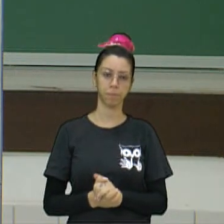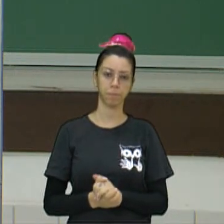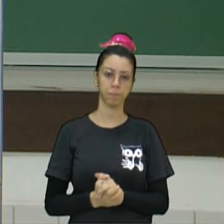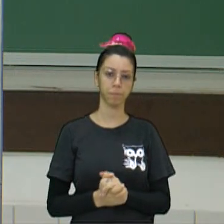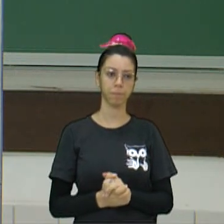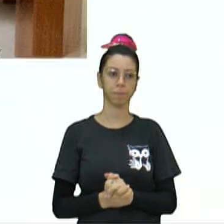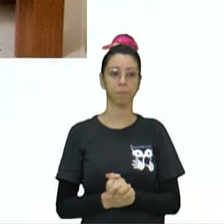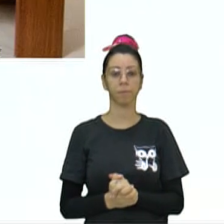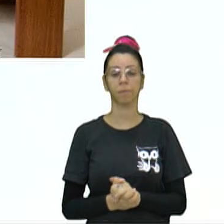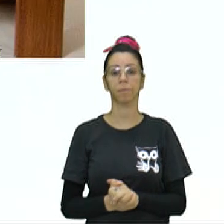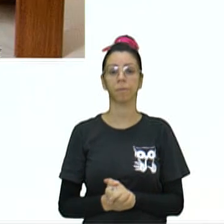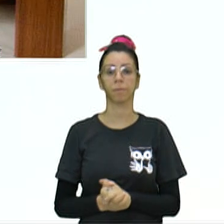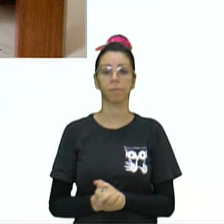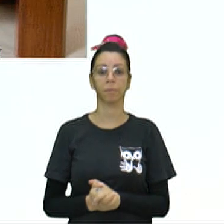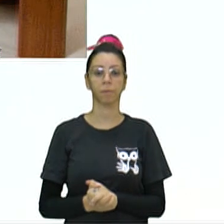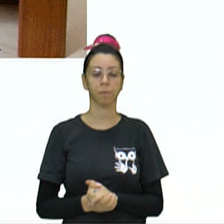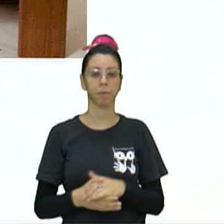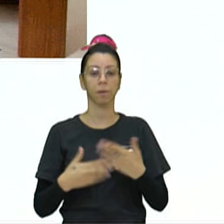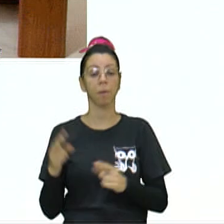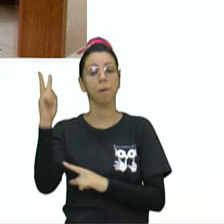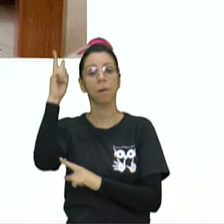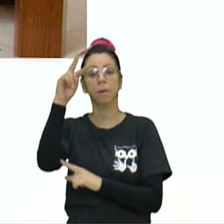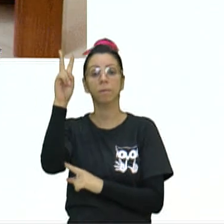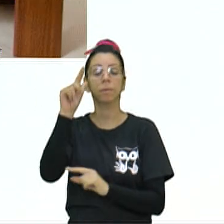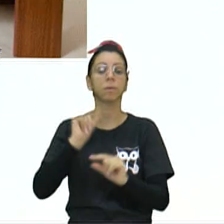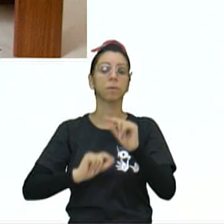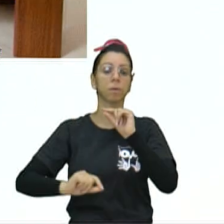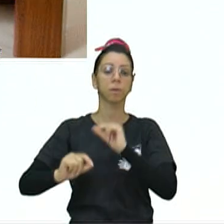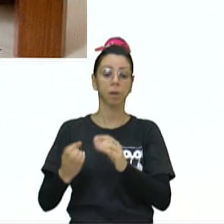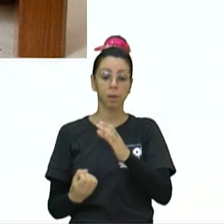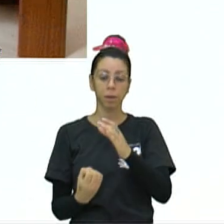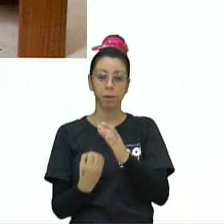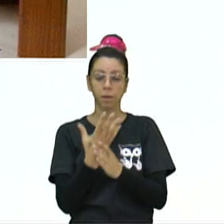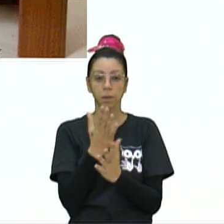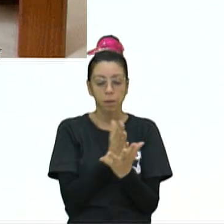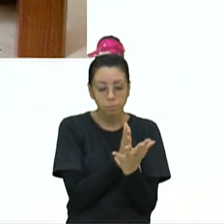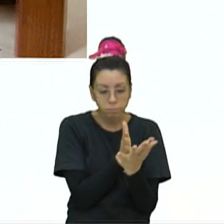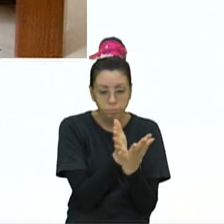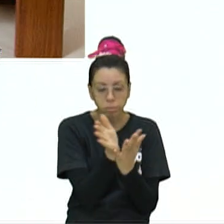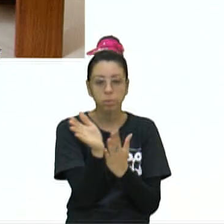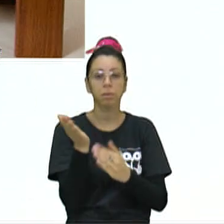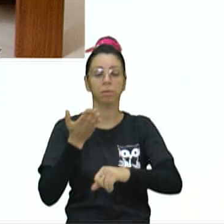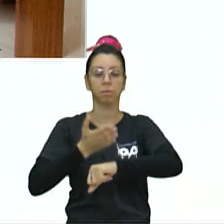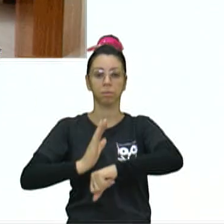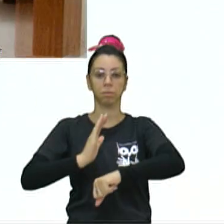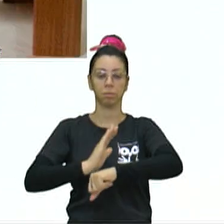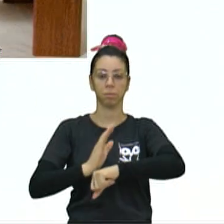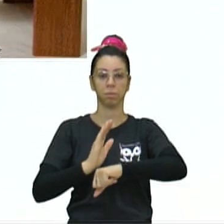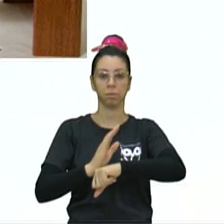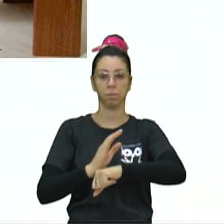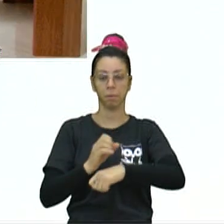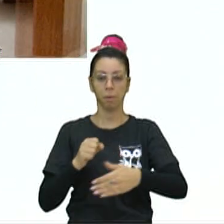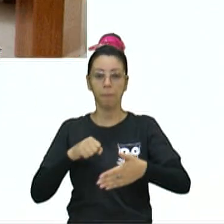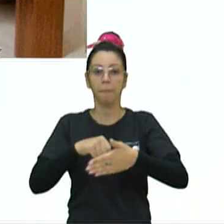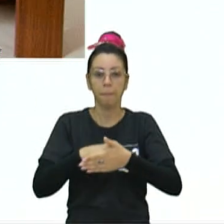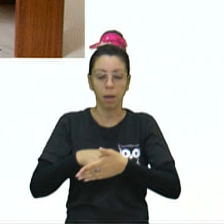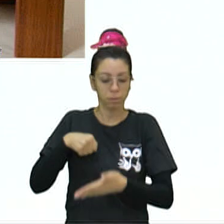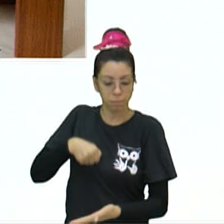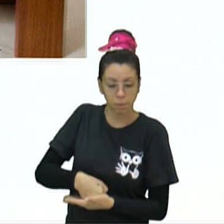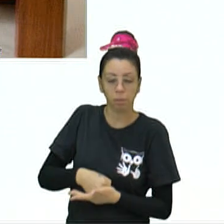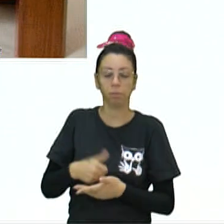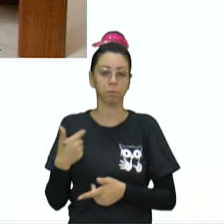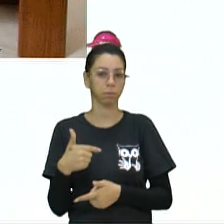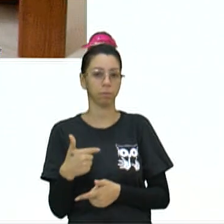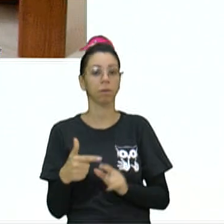Através de certos fundamentos, o Pilates cria uma linha de exercícios eficientes, sem impacto, que busca melhorar a saúde